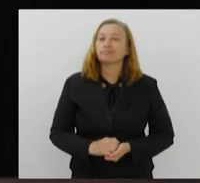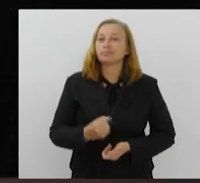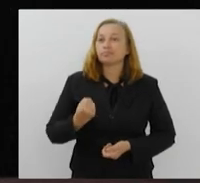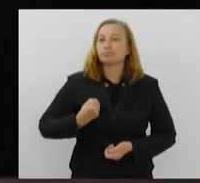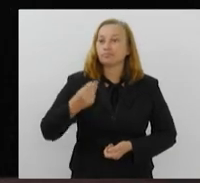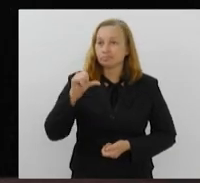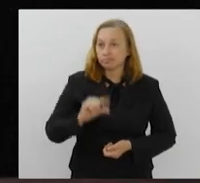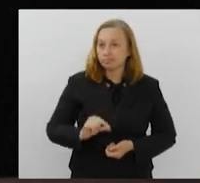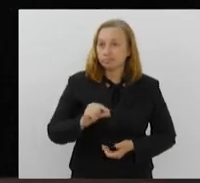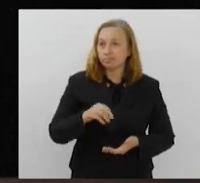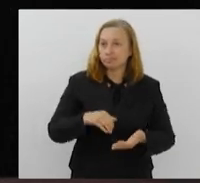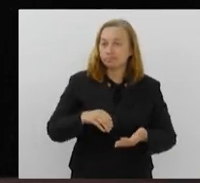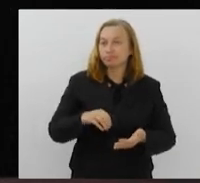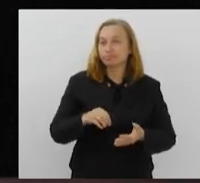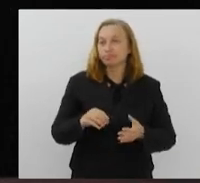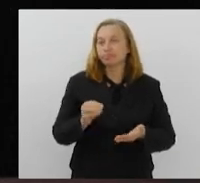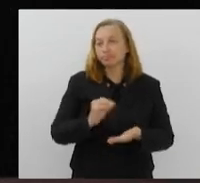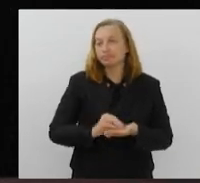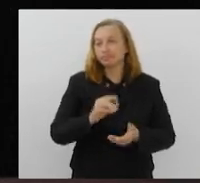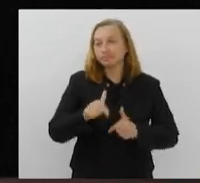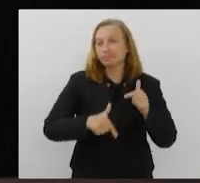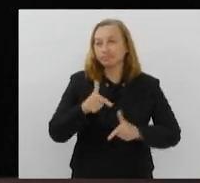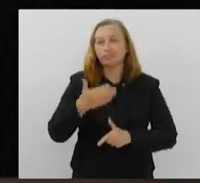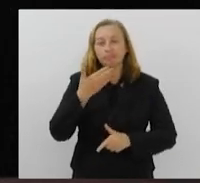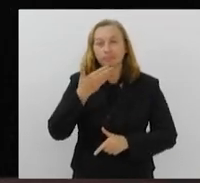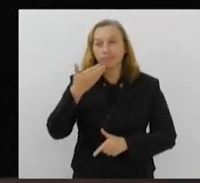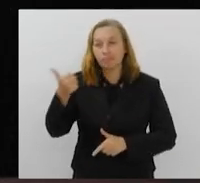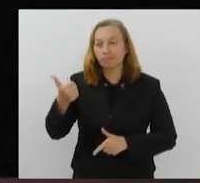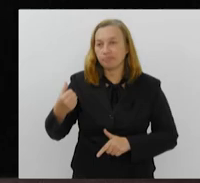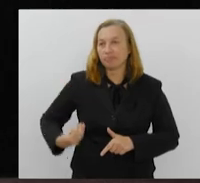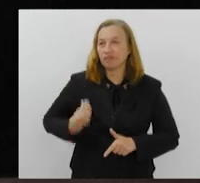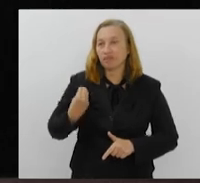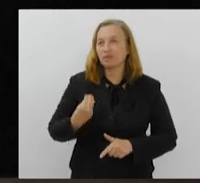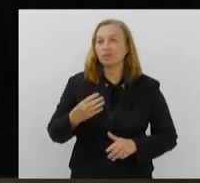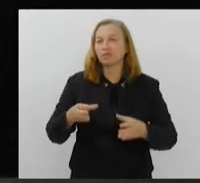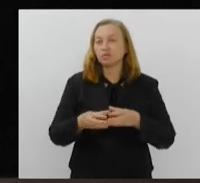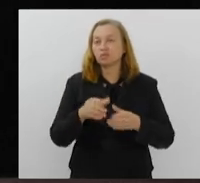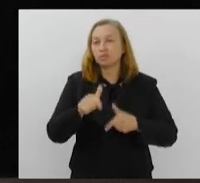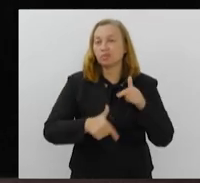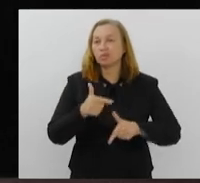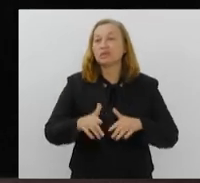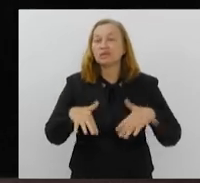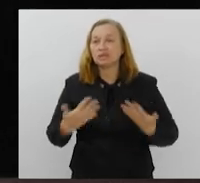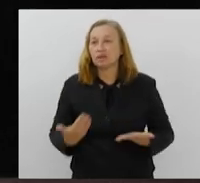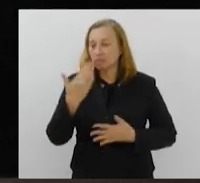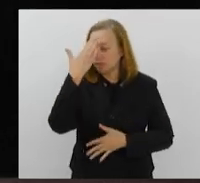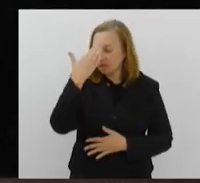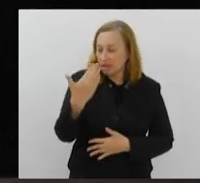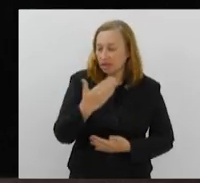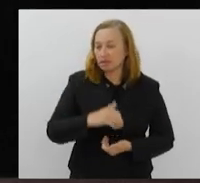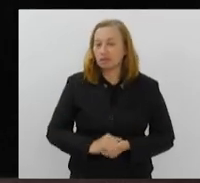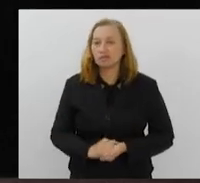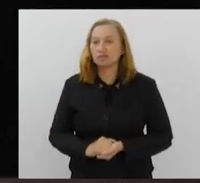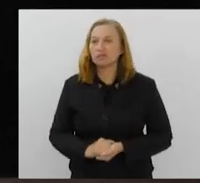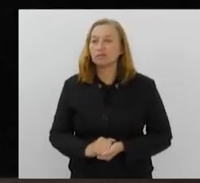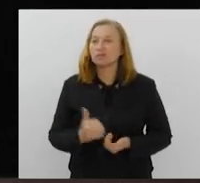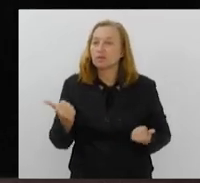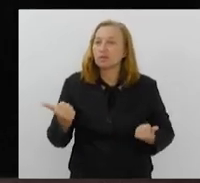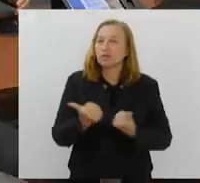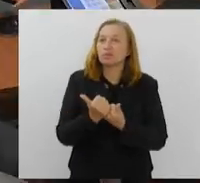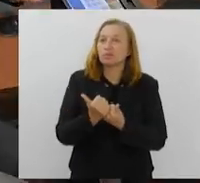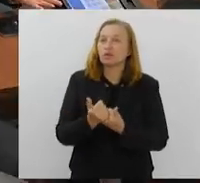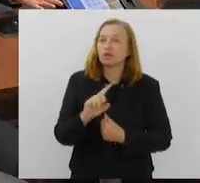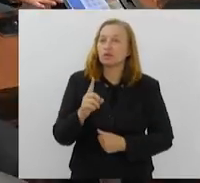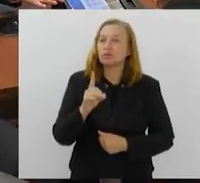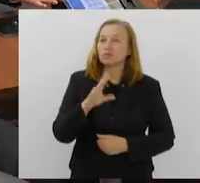e a melhoria de vida da classe trabalhadora. Então, obrigada, fica aqui o nosso apelo, um apelo que não é